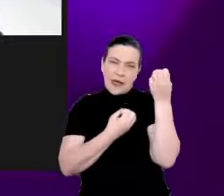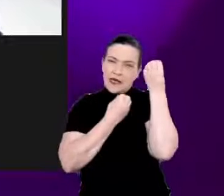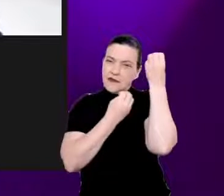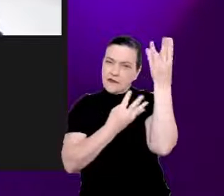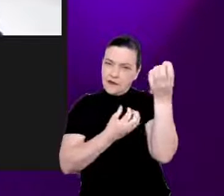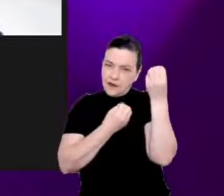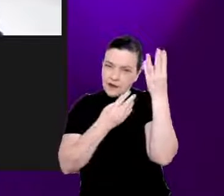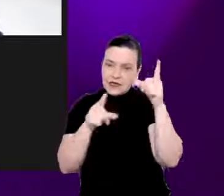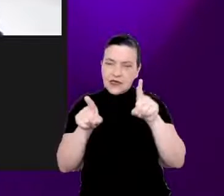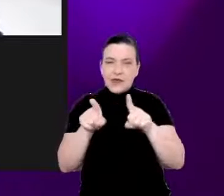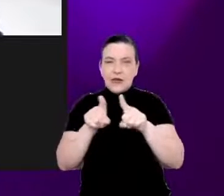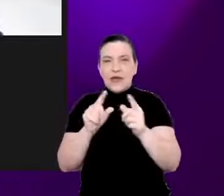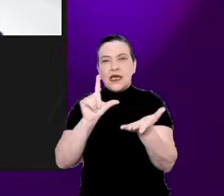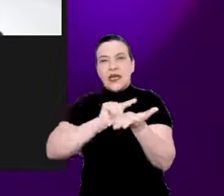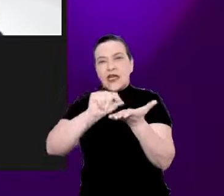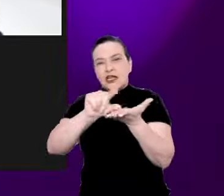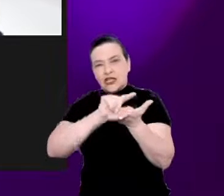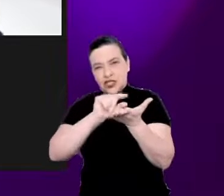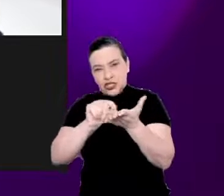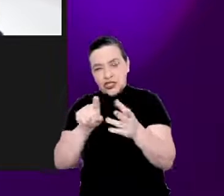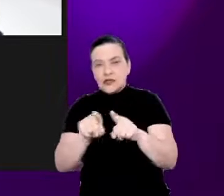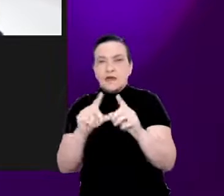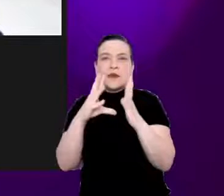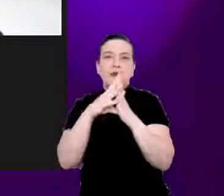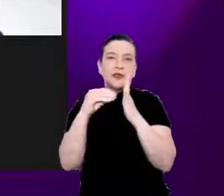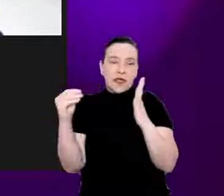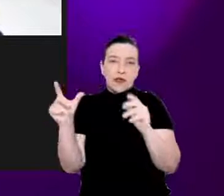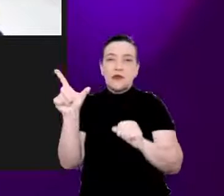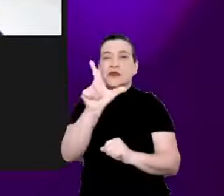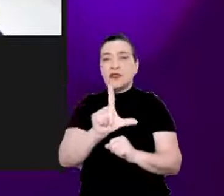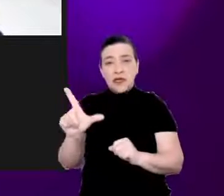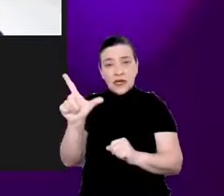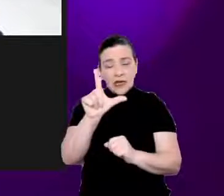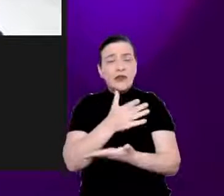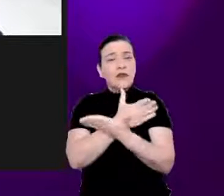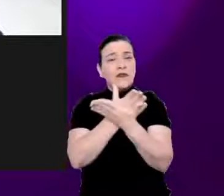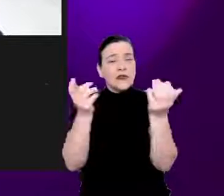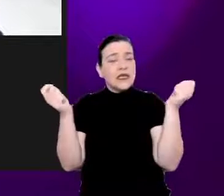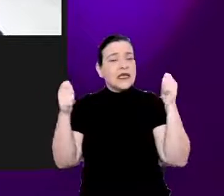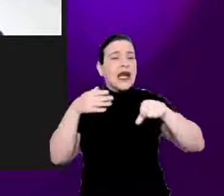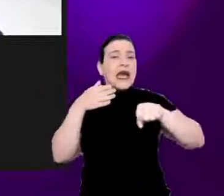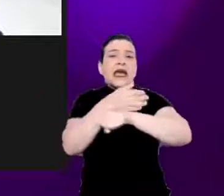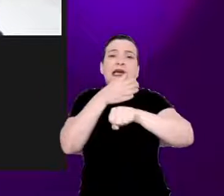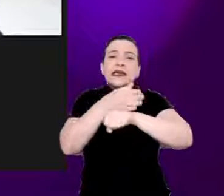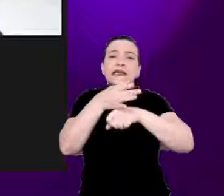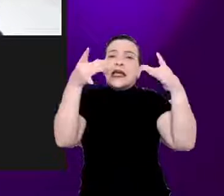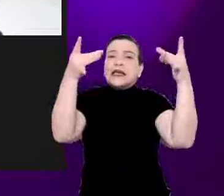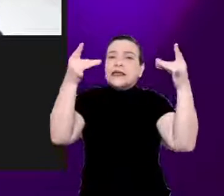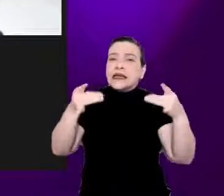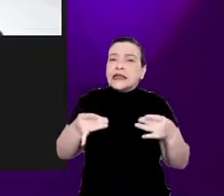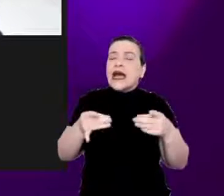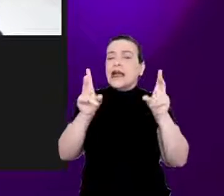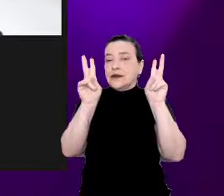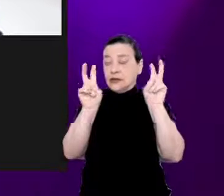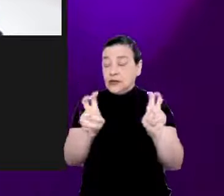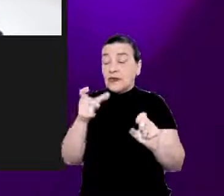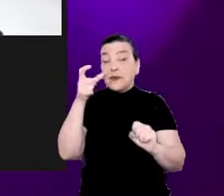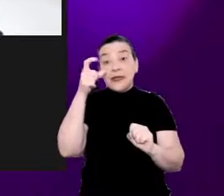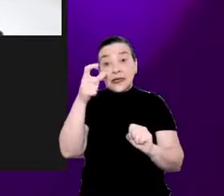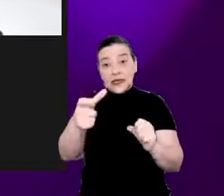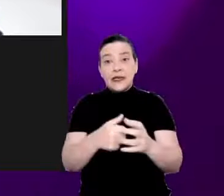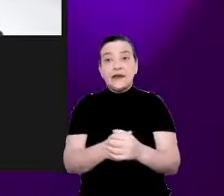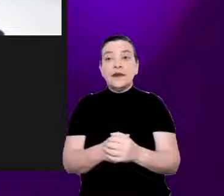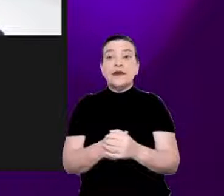os artigos, cases e literatura para que vocês possam entrar no detalhe nesse tema que é muito interessante. Nós